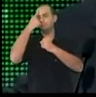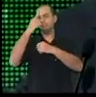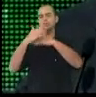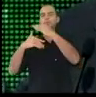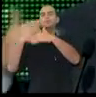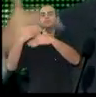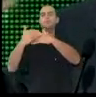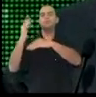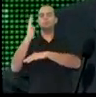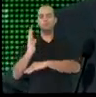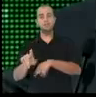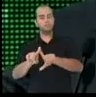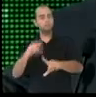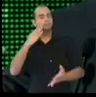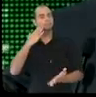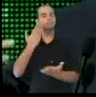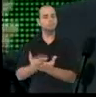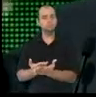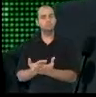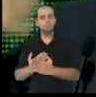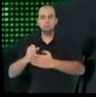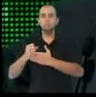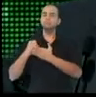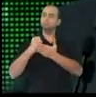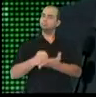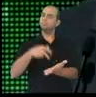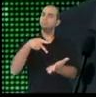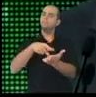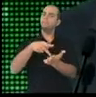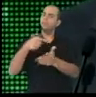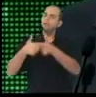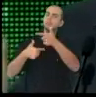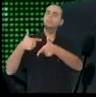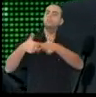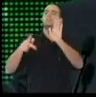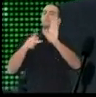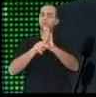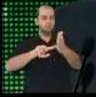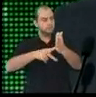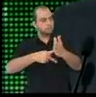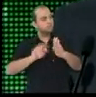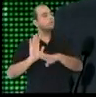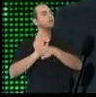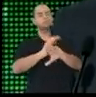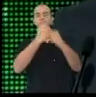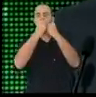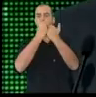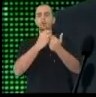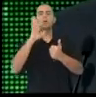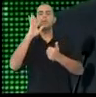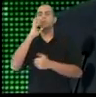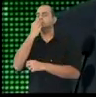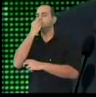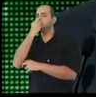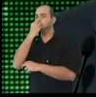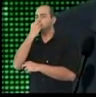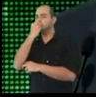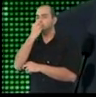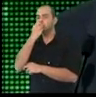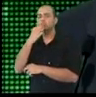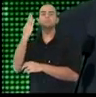Agora, eu sou a favor, apoio lutas sindicais nessa direção. Acho que um engessamento constitucional disso